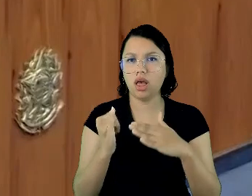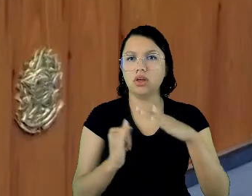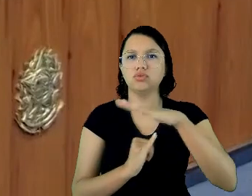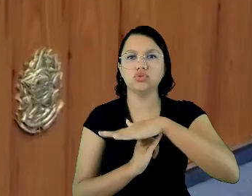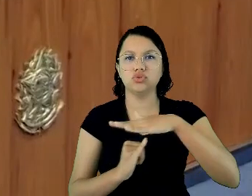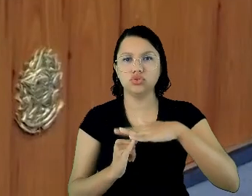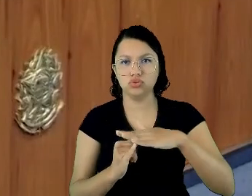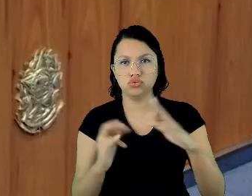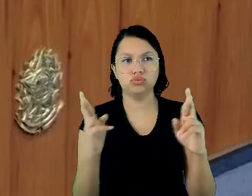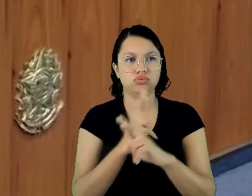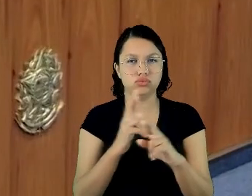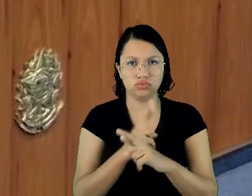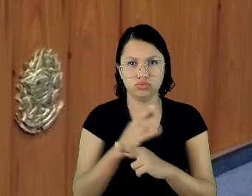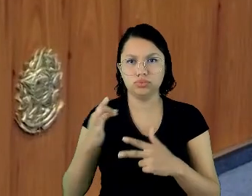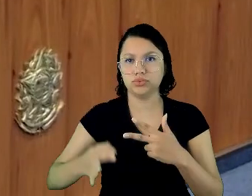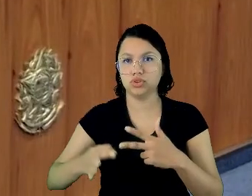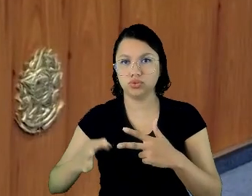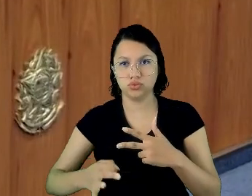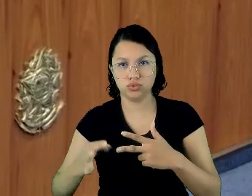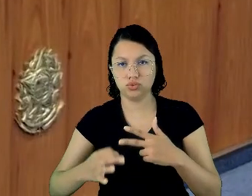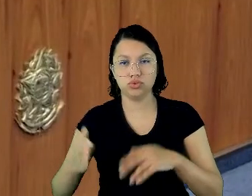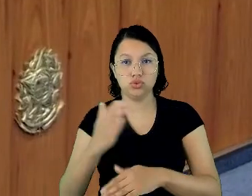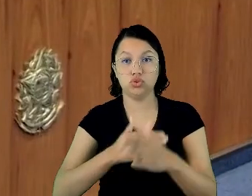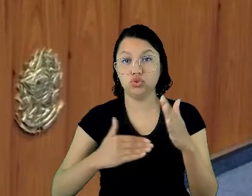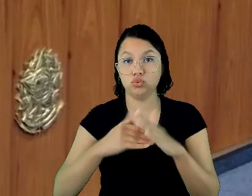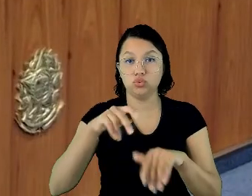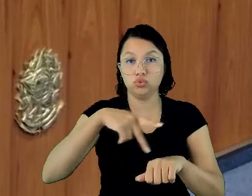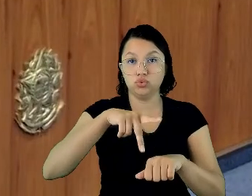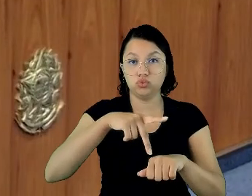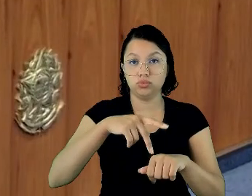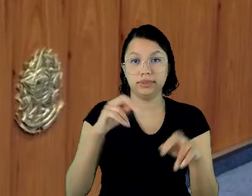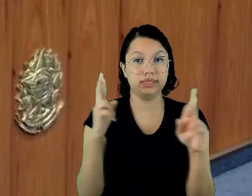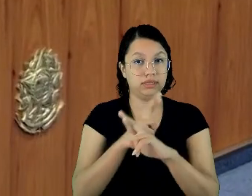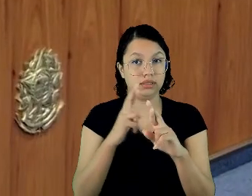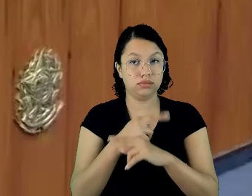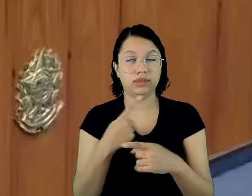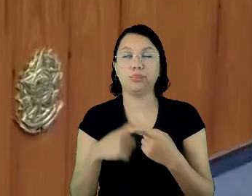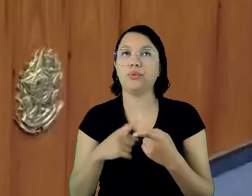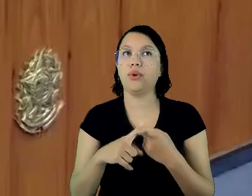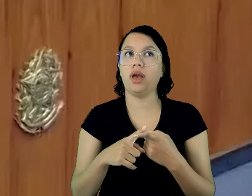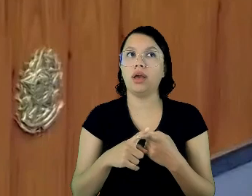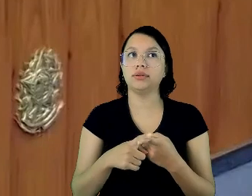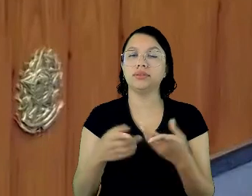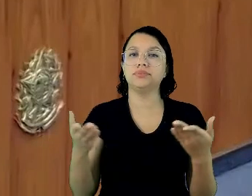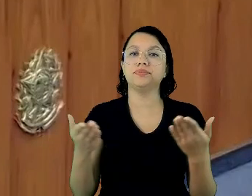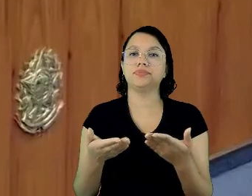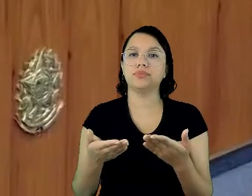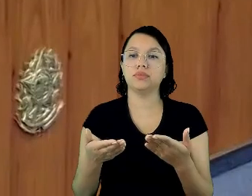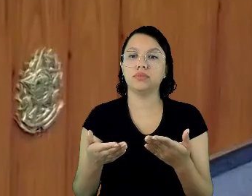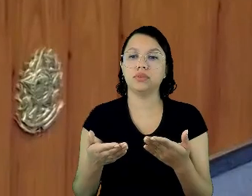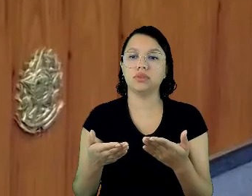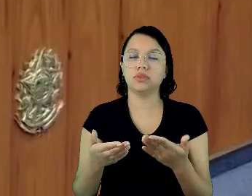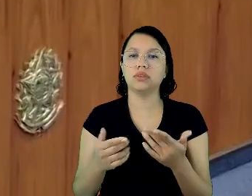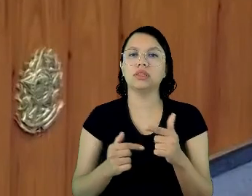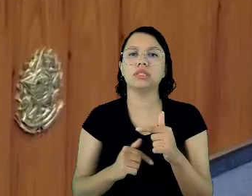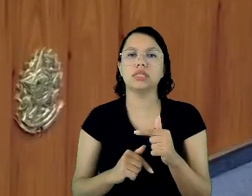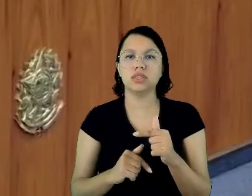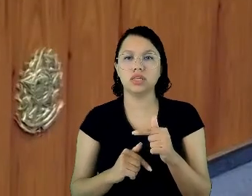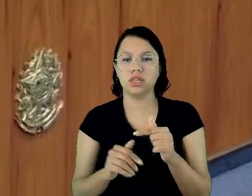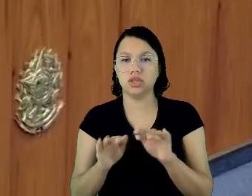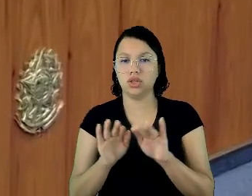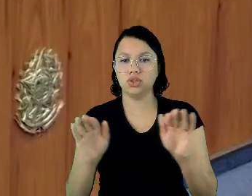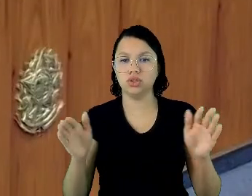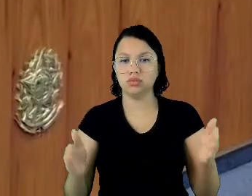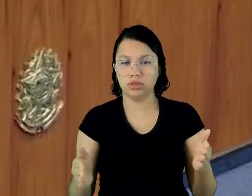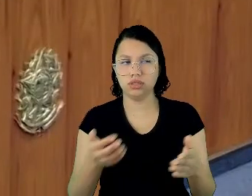países envolvidos. Porque essas 7 mesas que a senhora colocou, né, o que eu percebo é